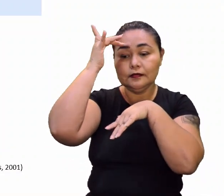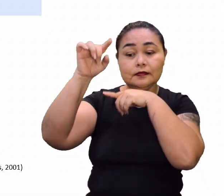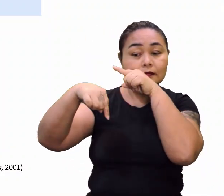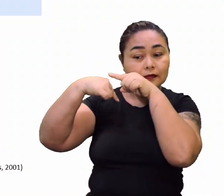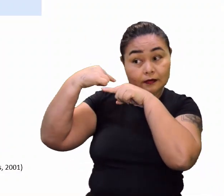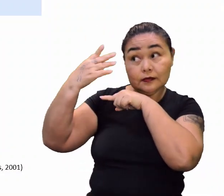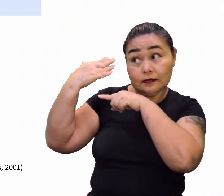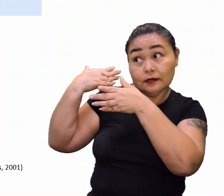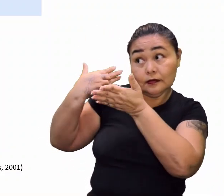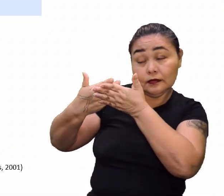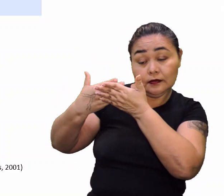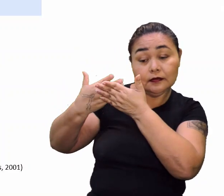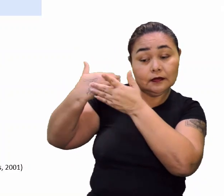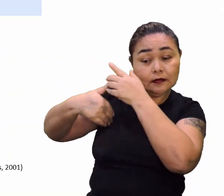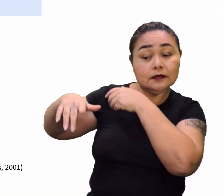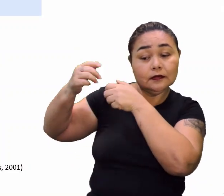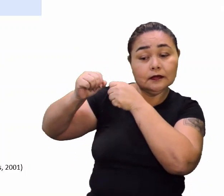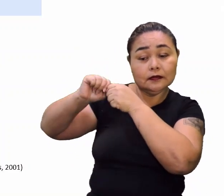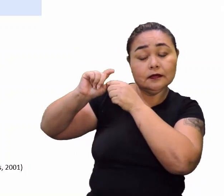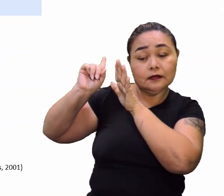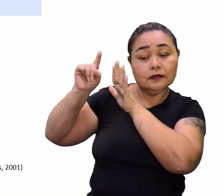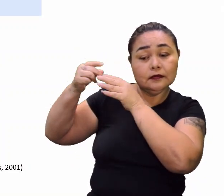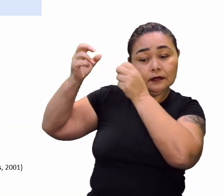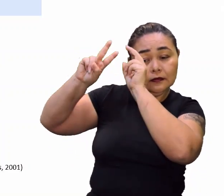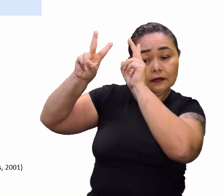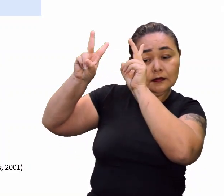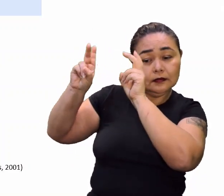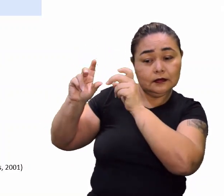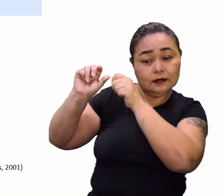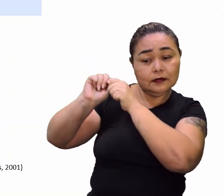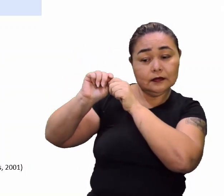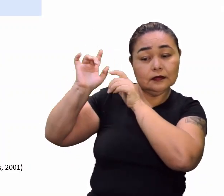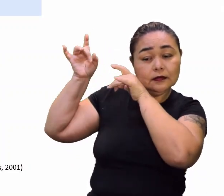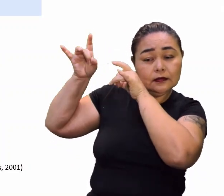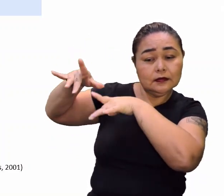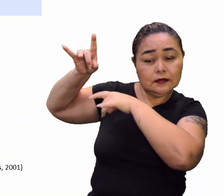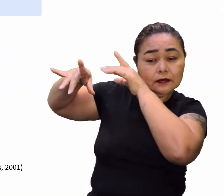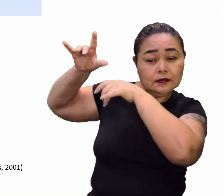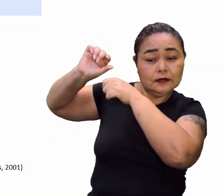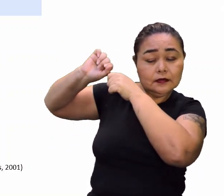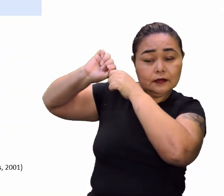a aula passada, falamos sobre essa questão aí do abandono